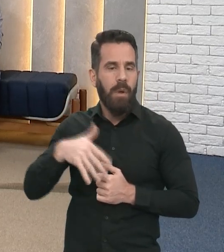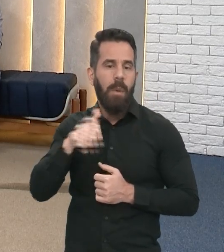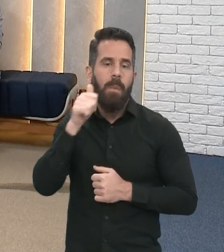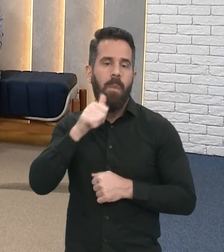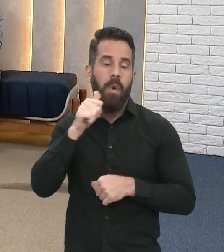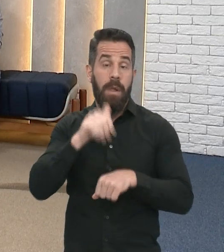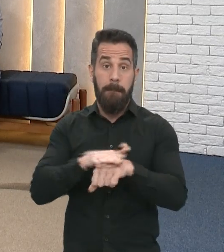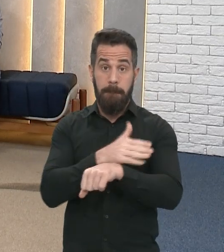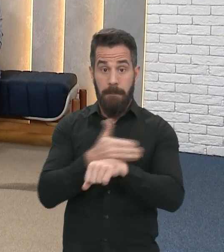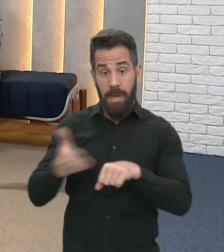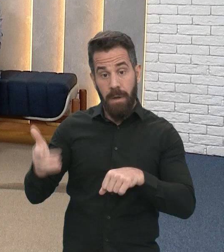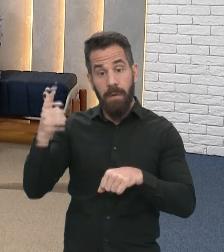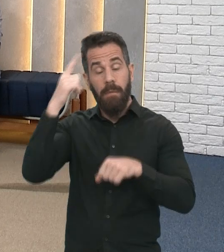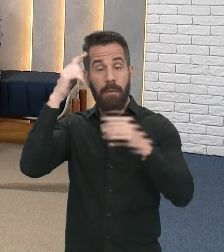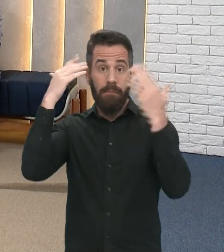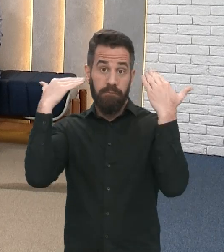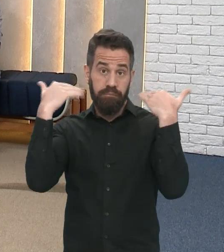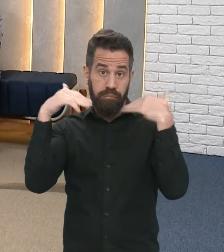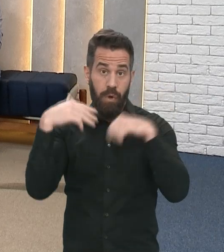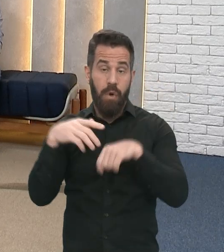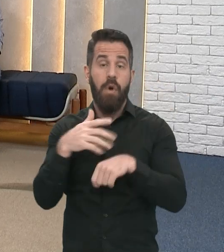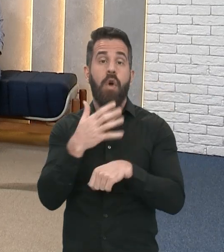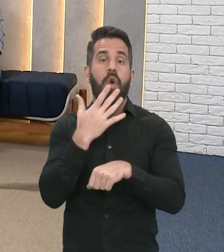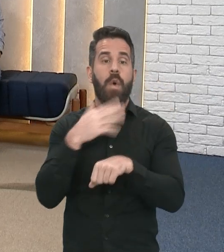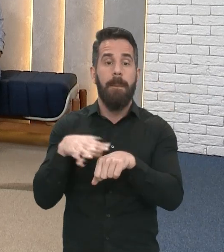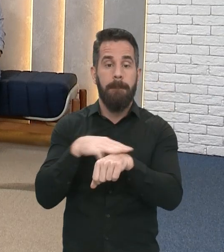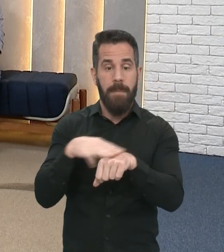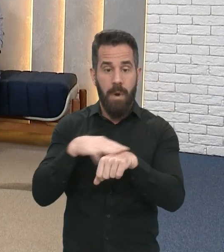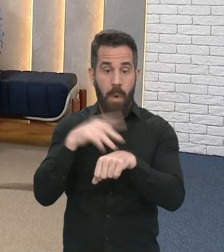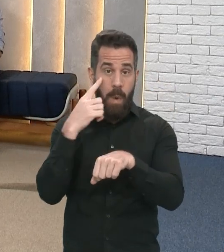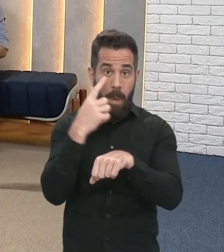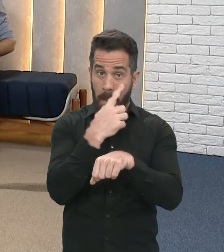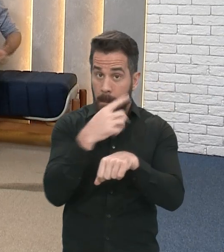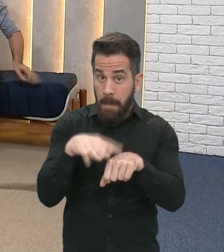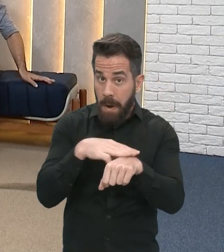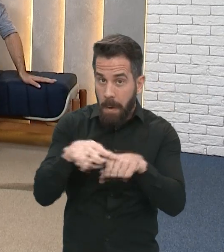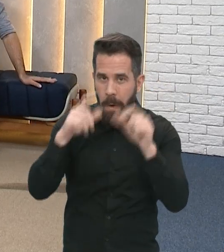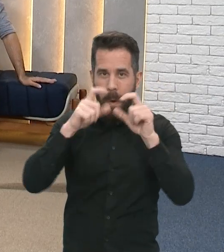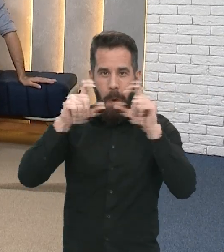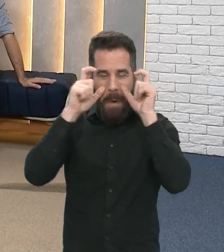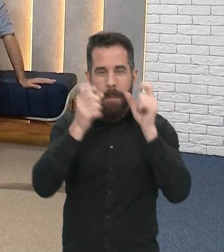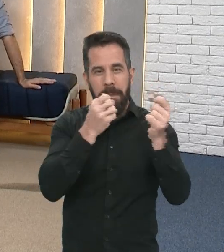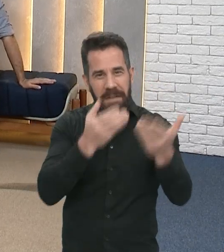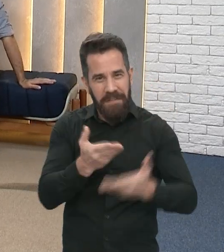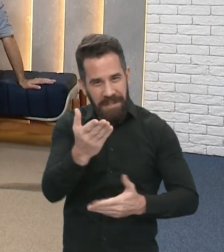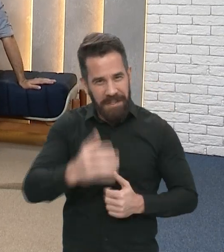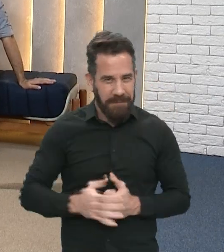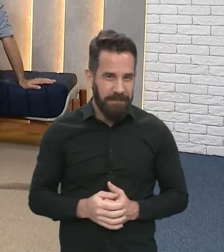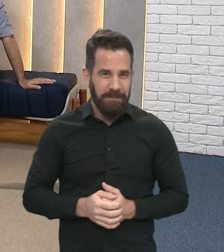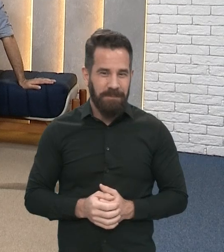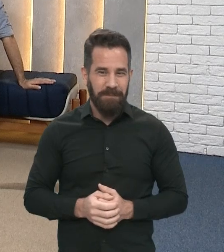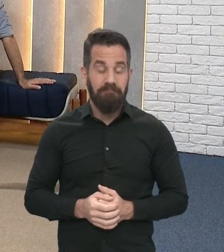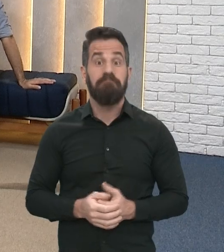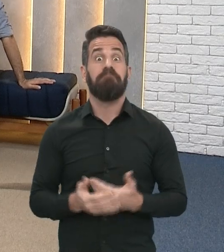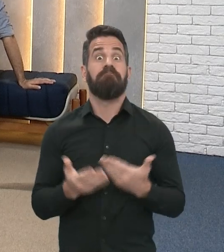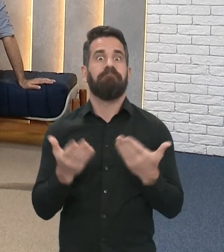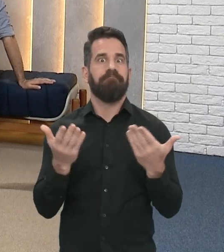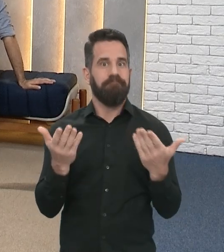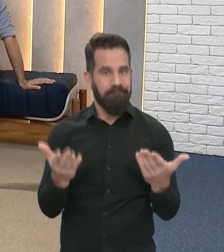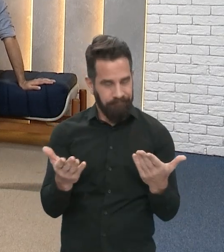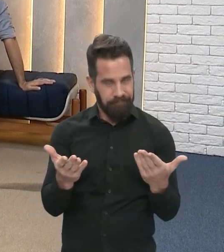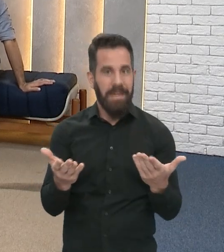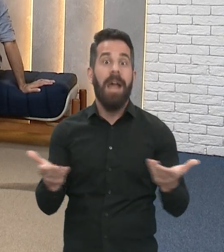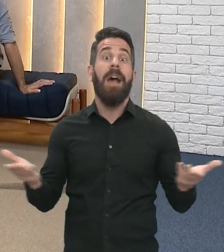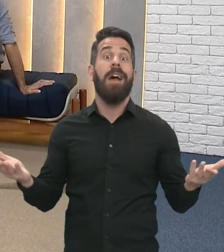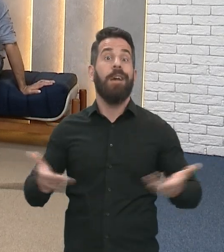branca, com cabelos médios, castanhos, olhos castanhos e usa óculos também. Seja bem-vinda. Obrigada, Cássio. Então, vamos falar